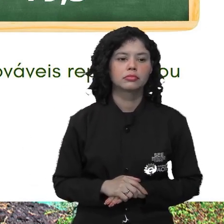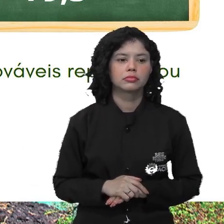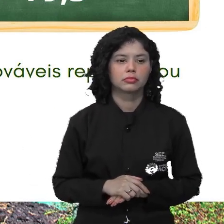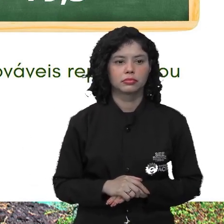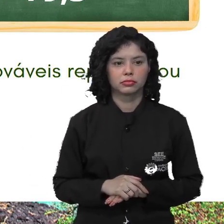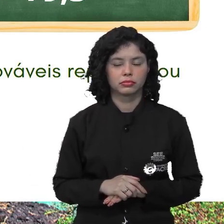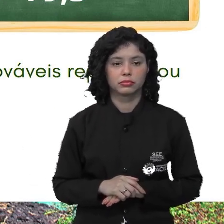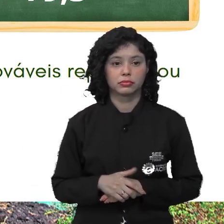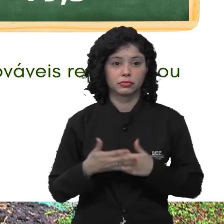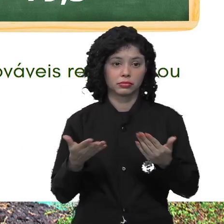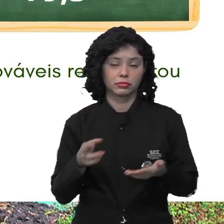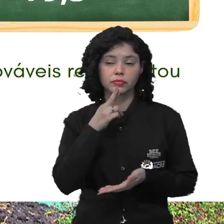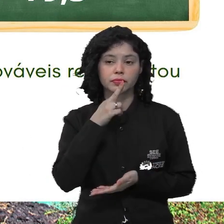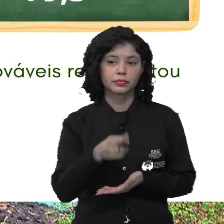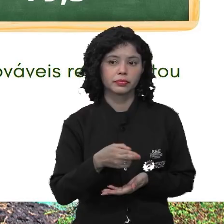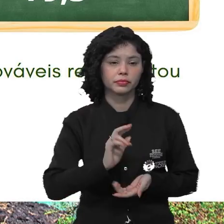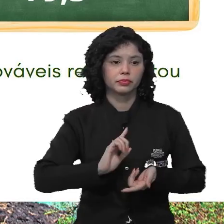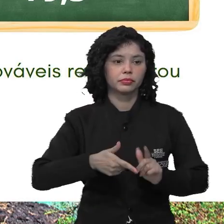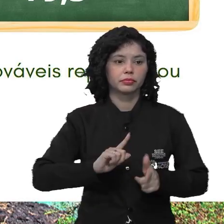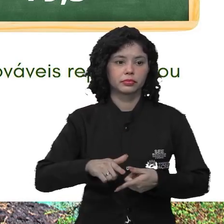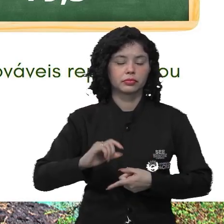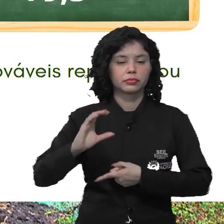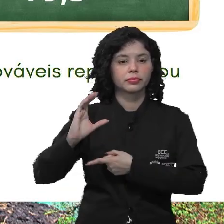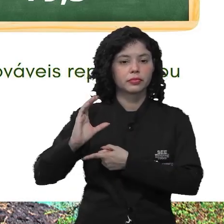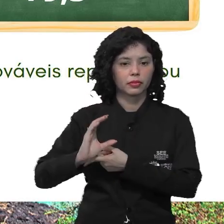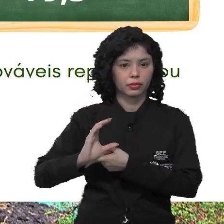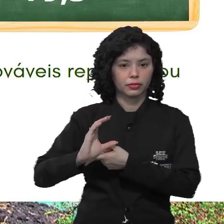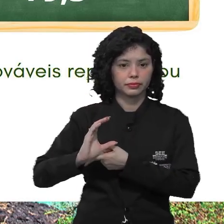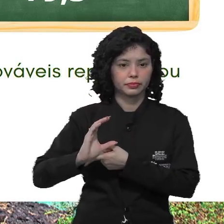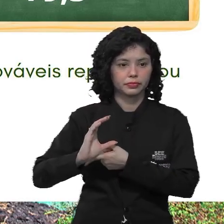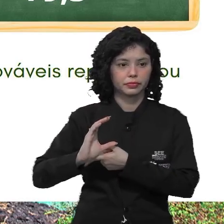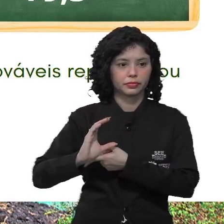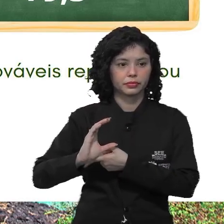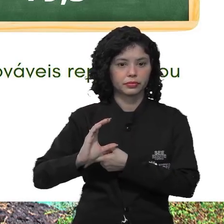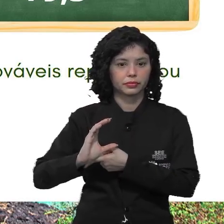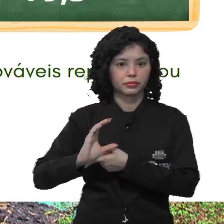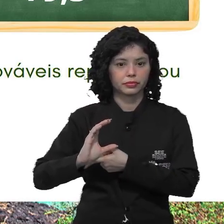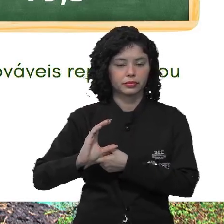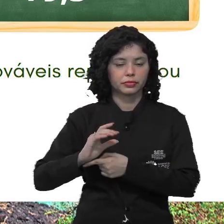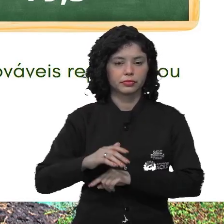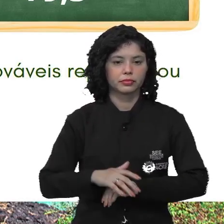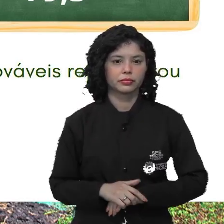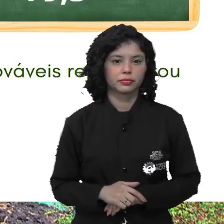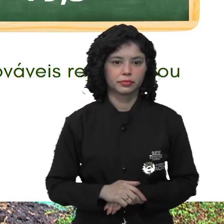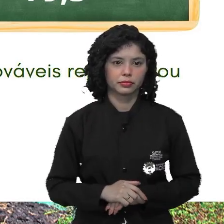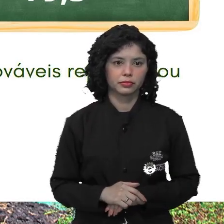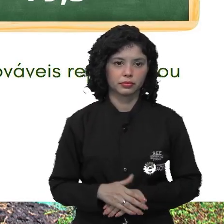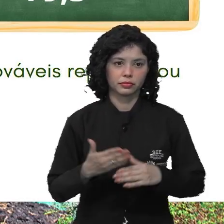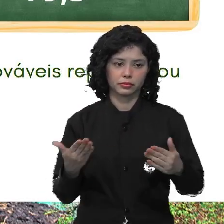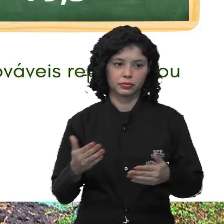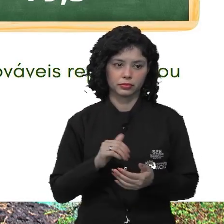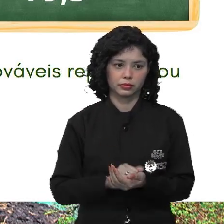79,3%. Então, a resposta correta aqui da nossa questão é a letra C, com